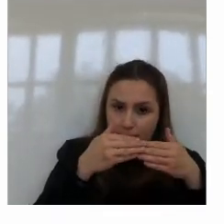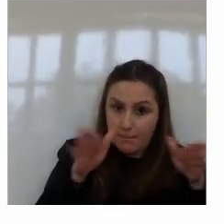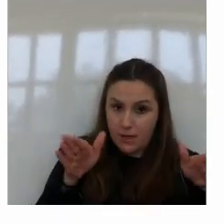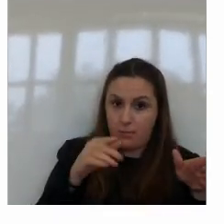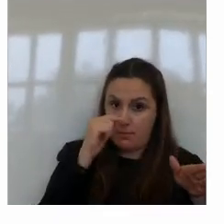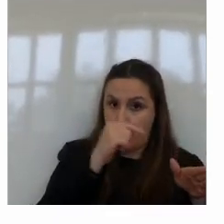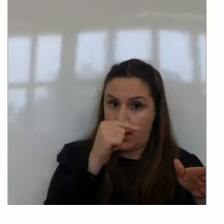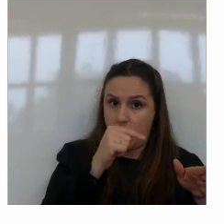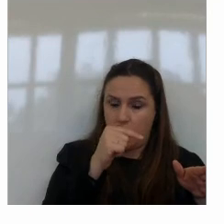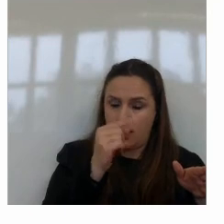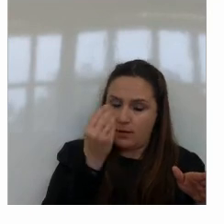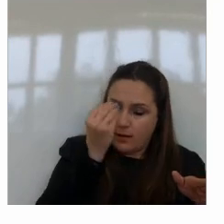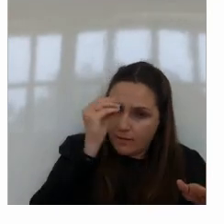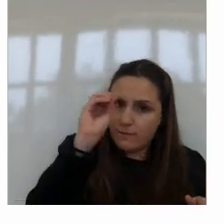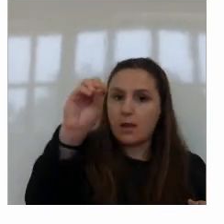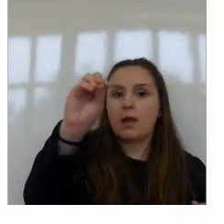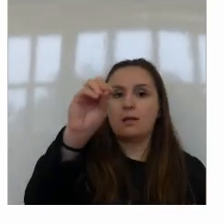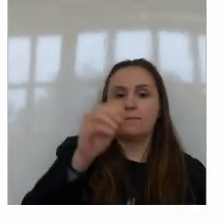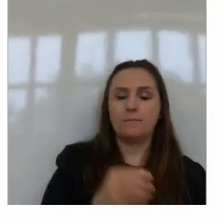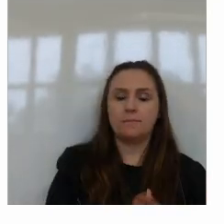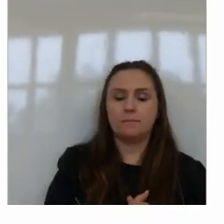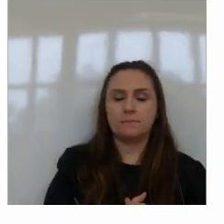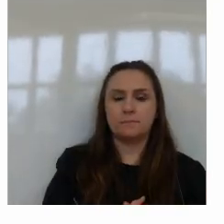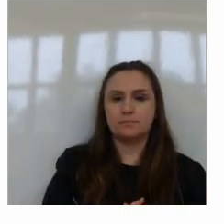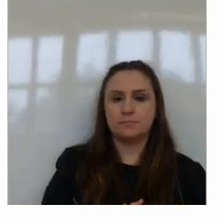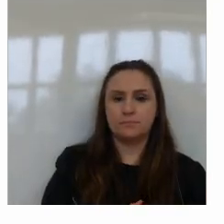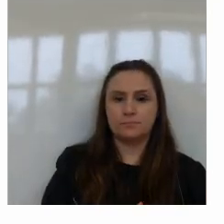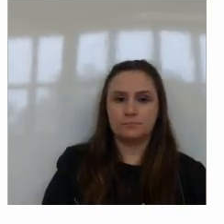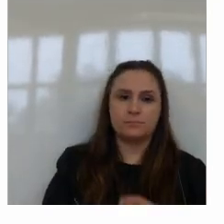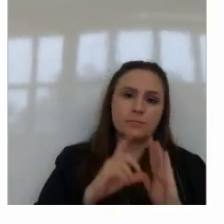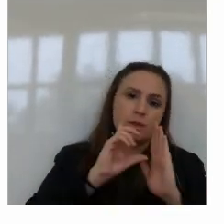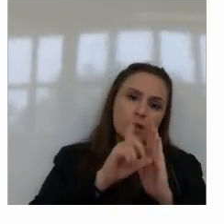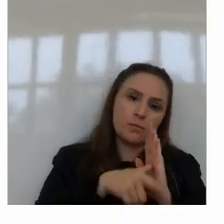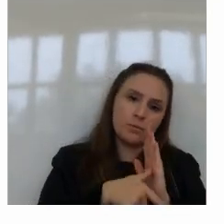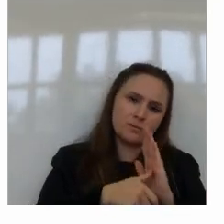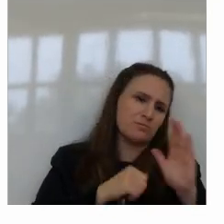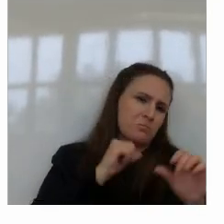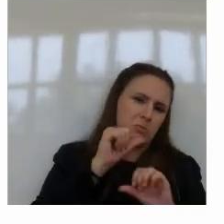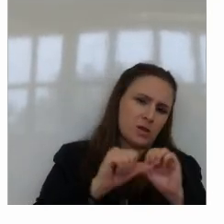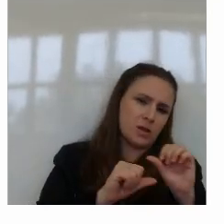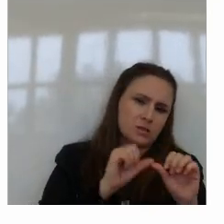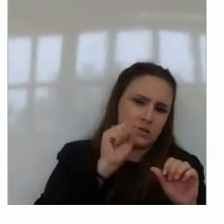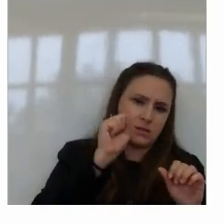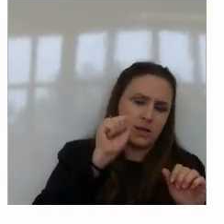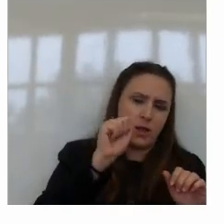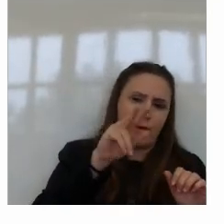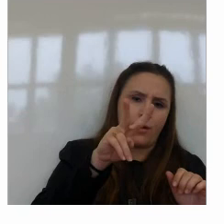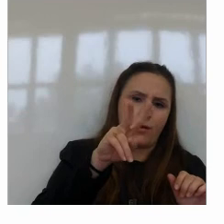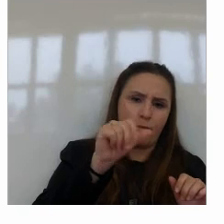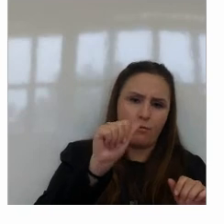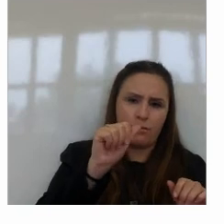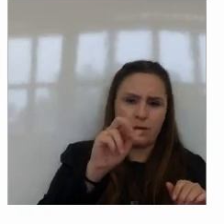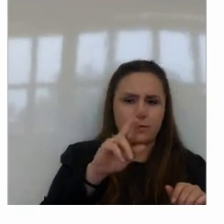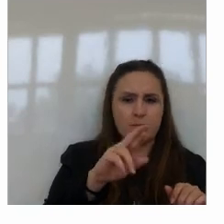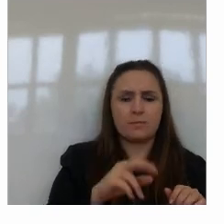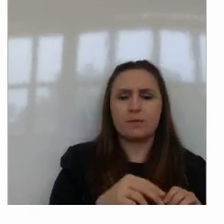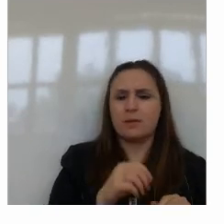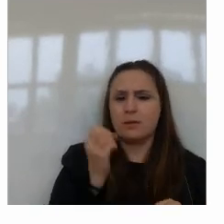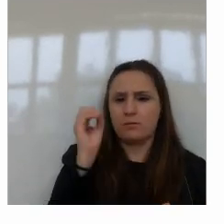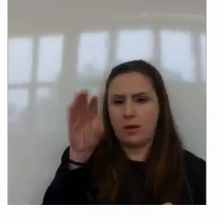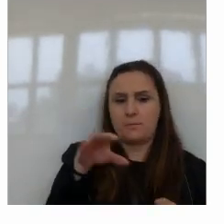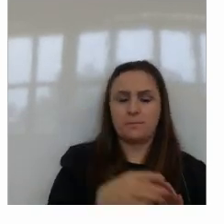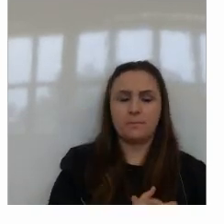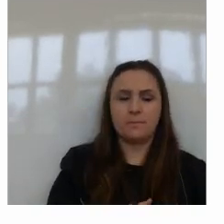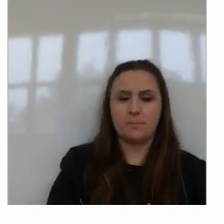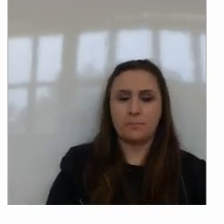para ser envio de arquivo, vai abrir essa caixa para ele enviar a tarefa, enviar o arquivo. Depois ele vai salvar as mudanças